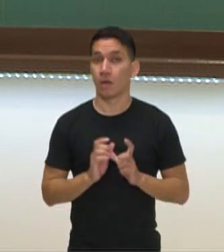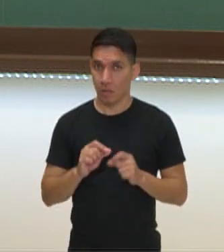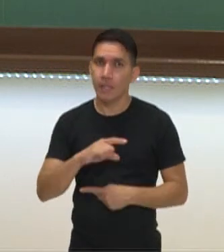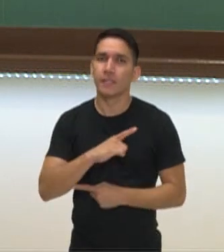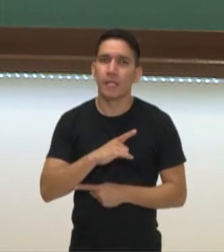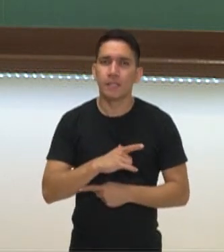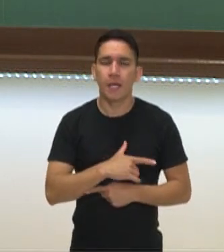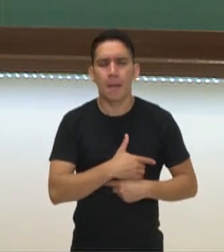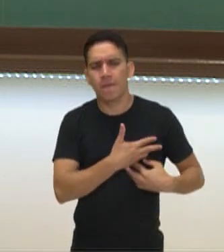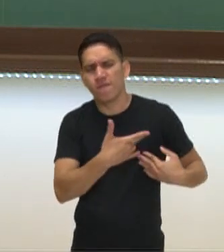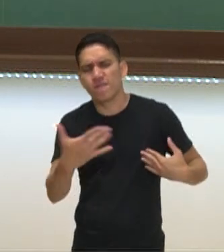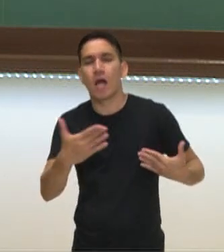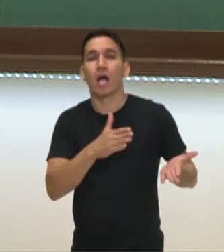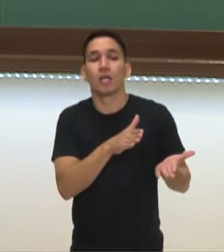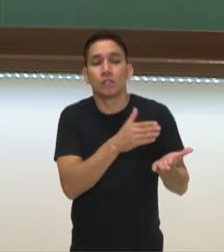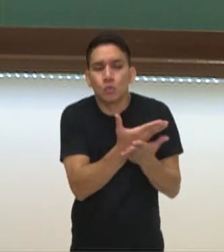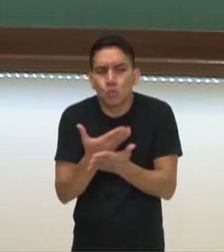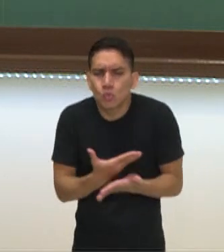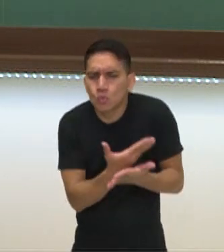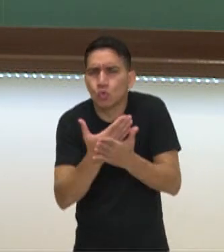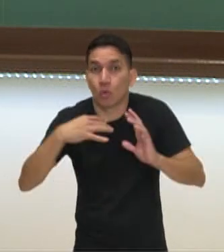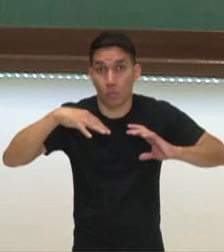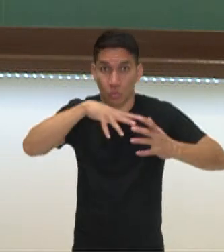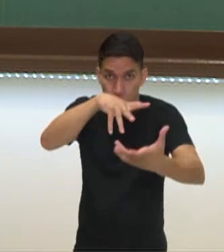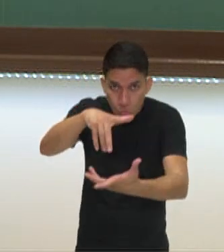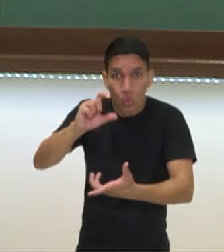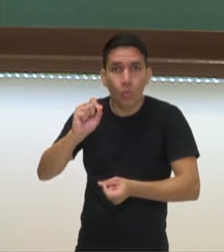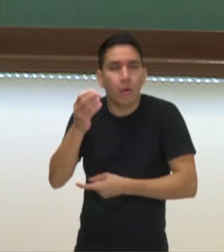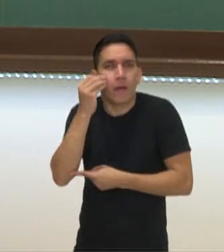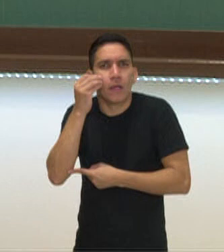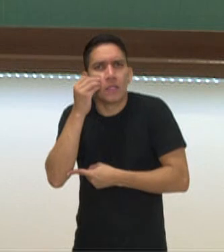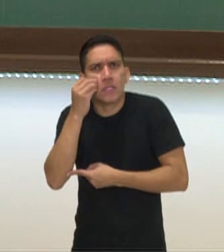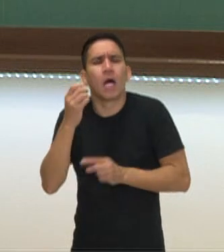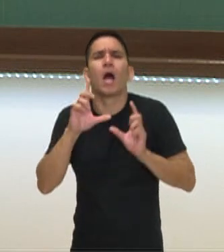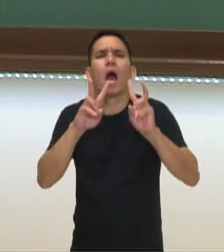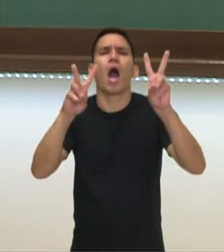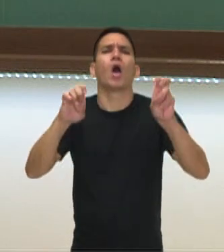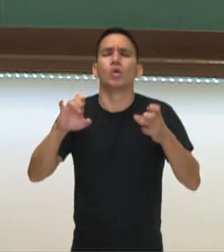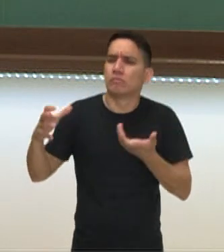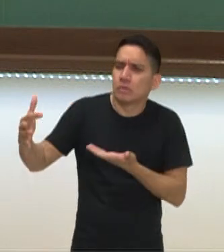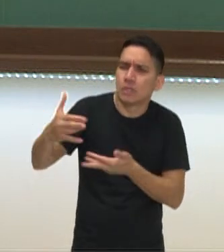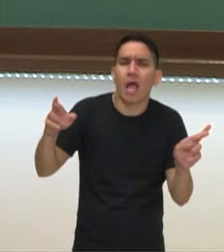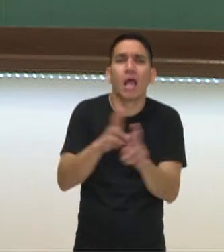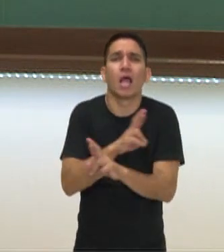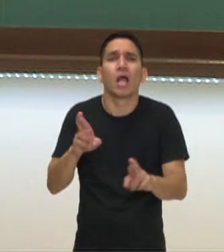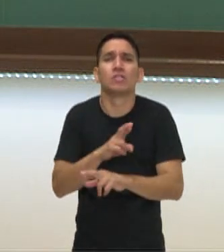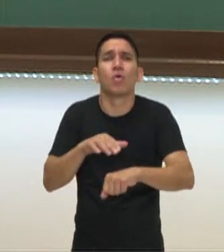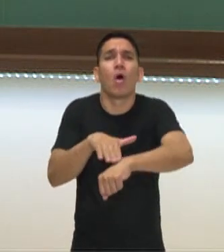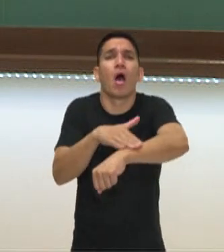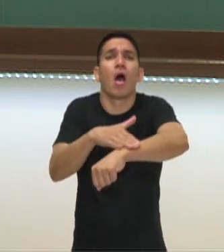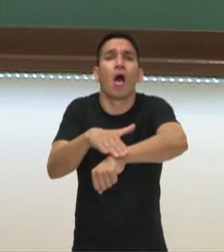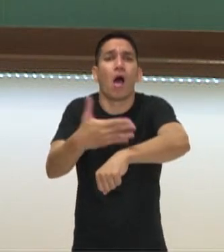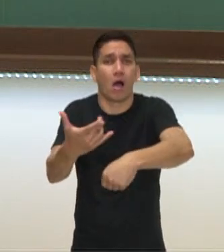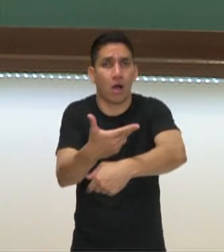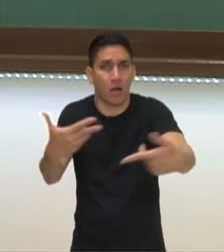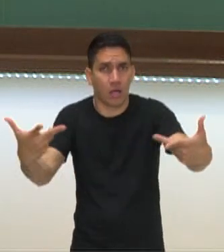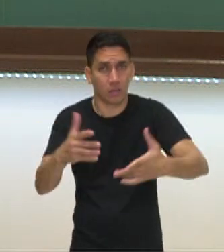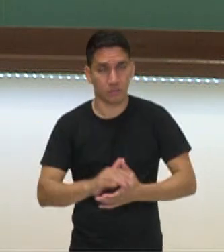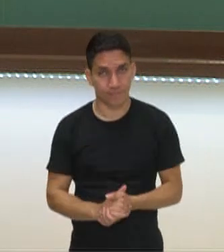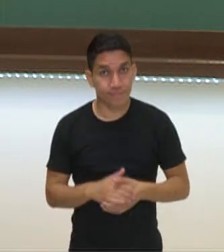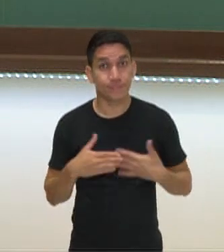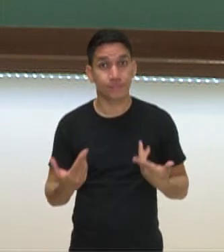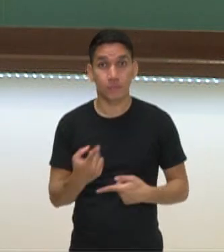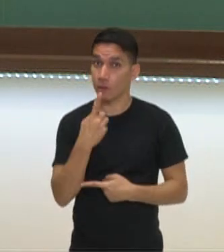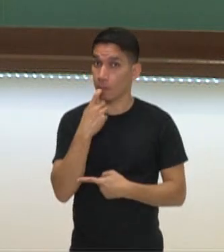havia uma série de estudos no mundo todo procurando abordar relações raciais. E Gilberto